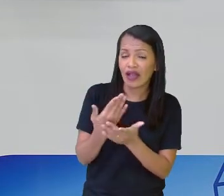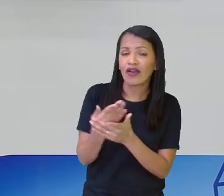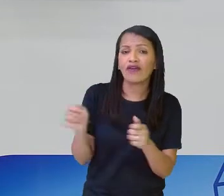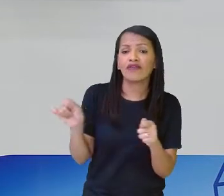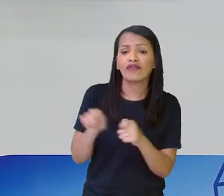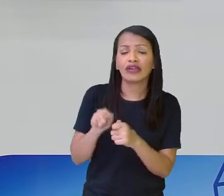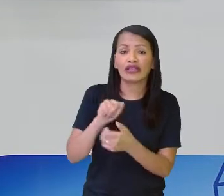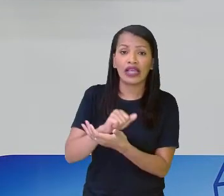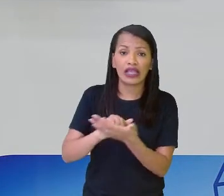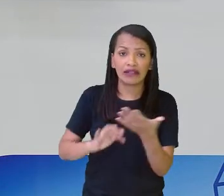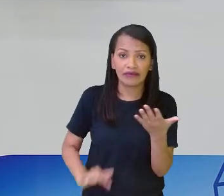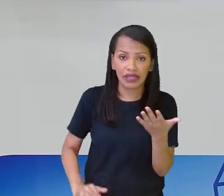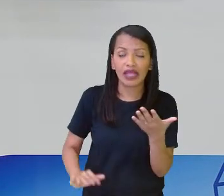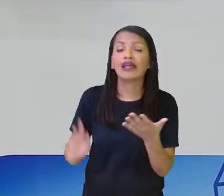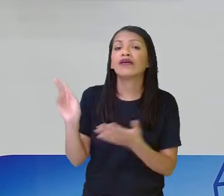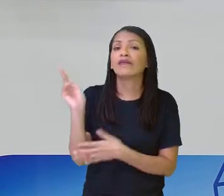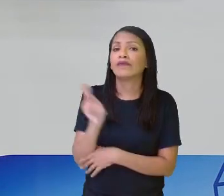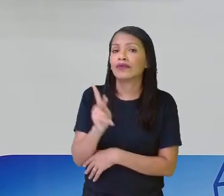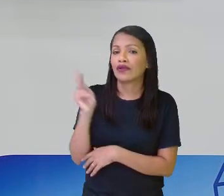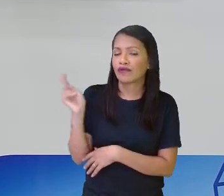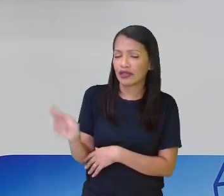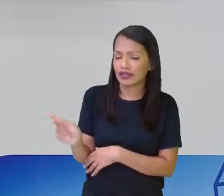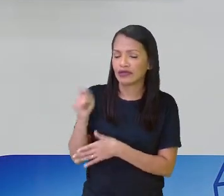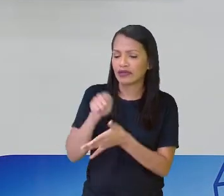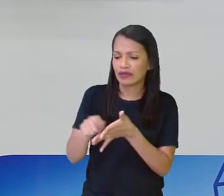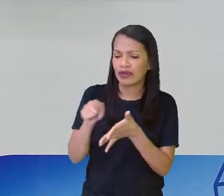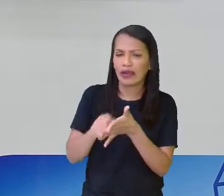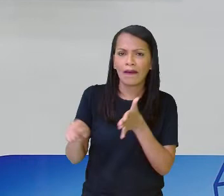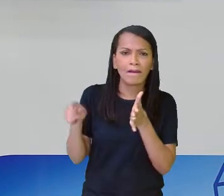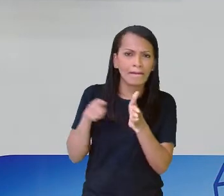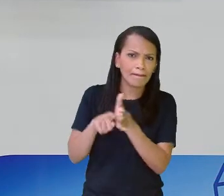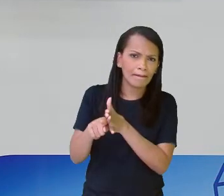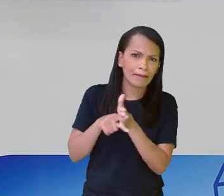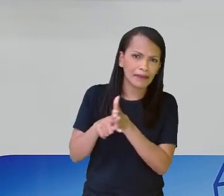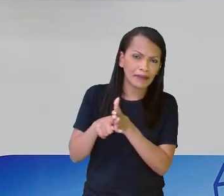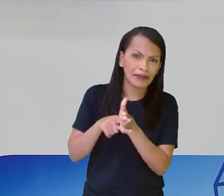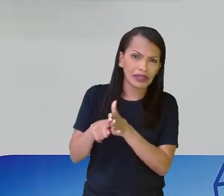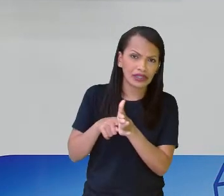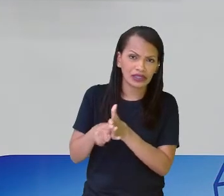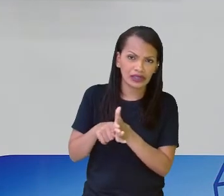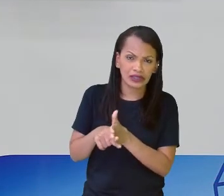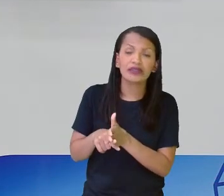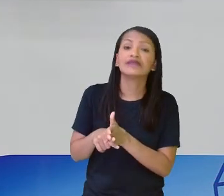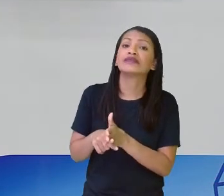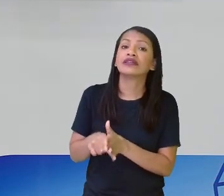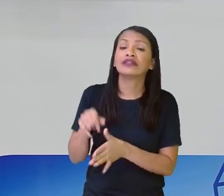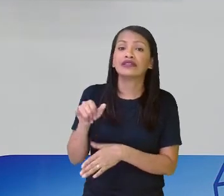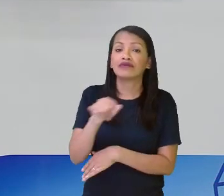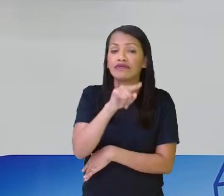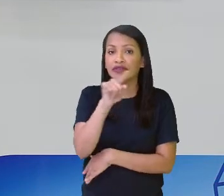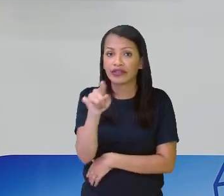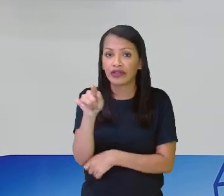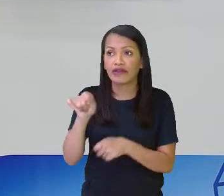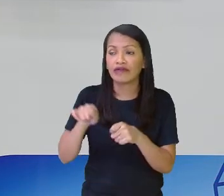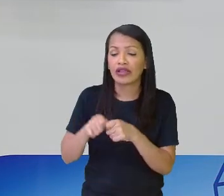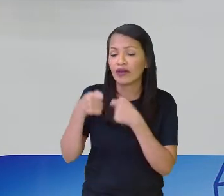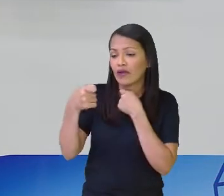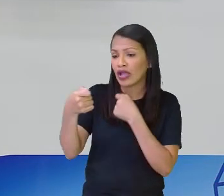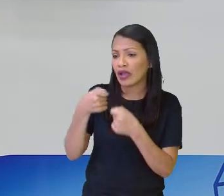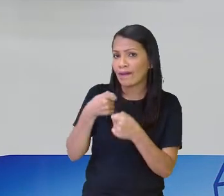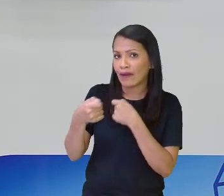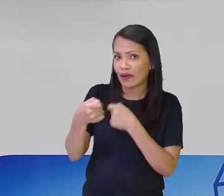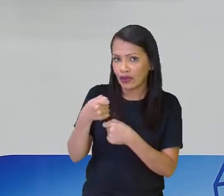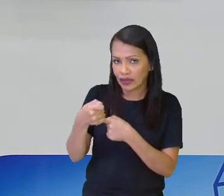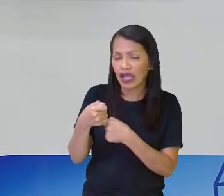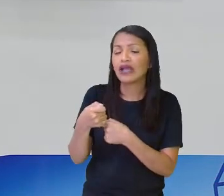que o professor passou, relaxou um pouquinho, dá uma pesquisada sobre isso, sobre o lixo tóxico. Se você produzir uma reportagem, dá um jeitinho de